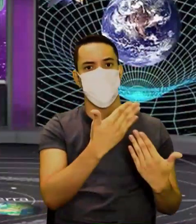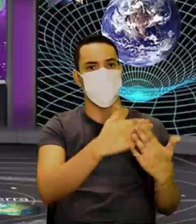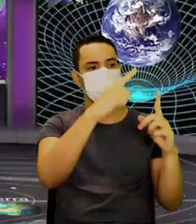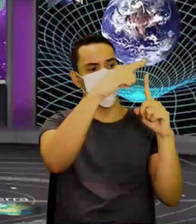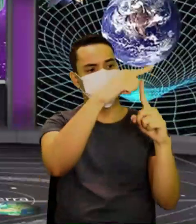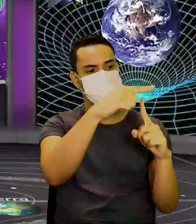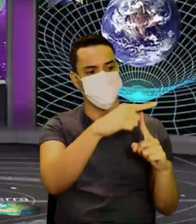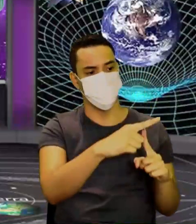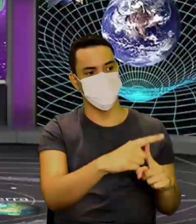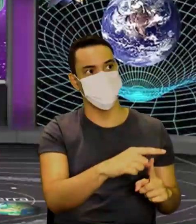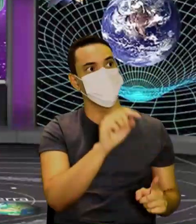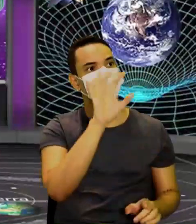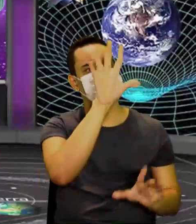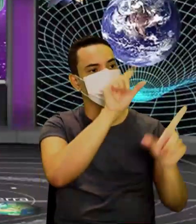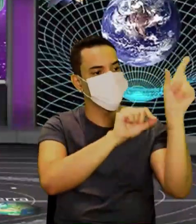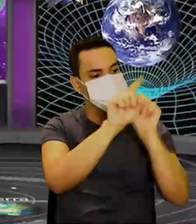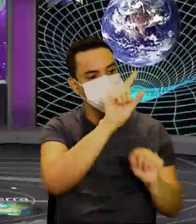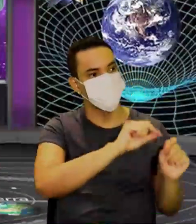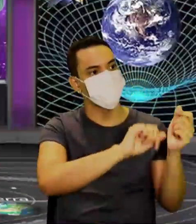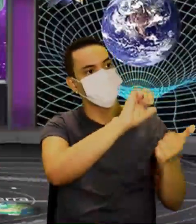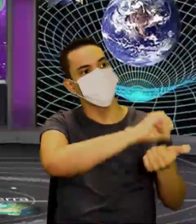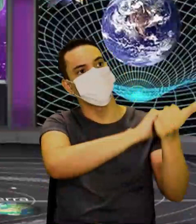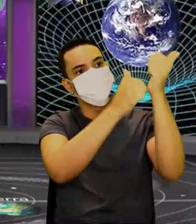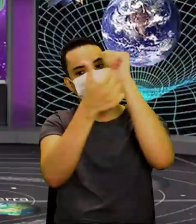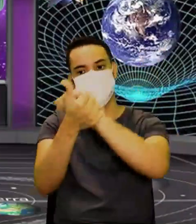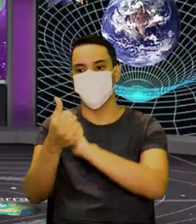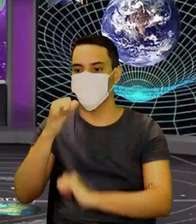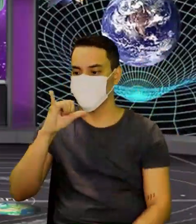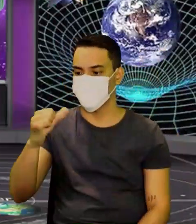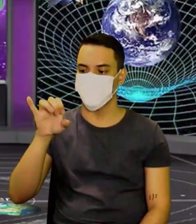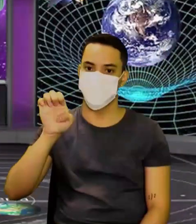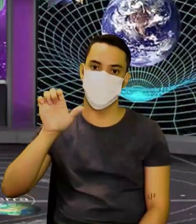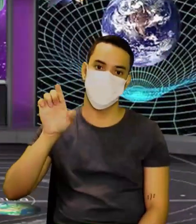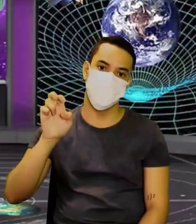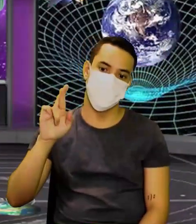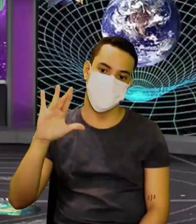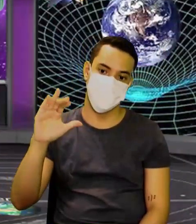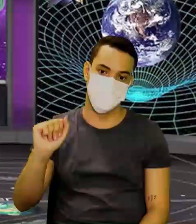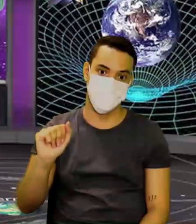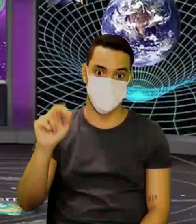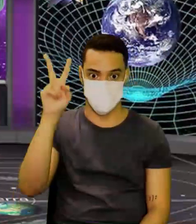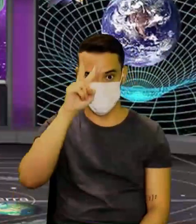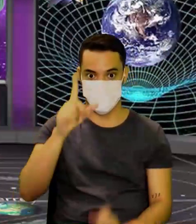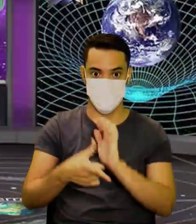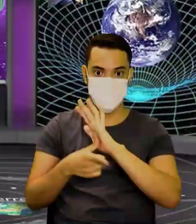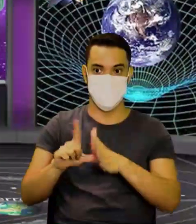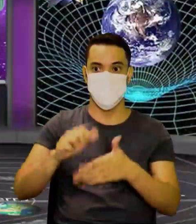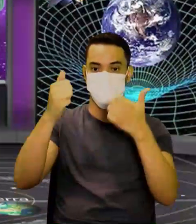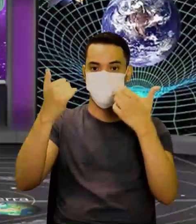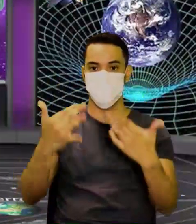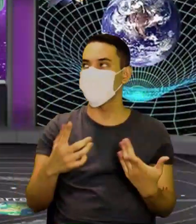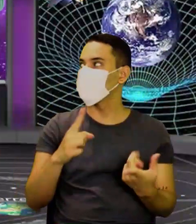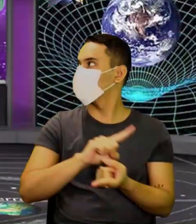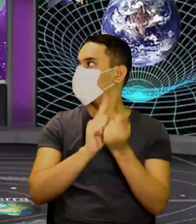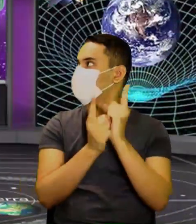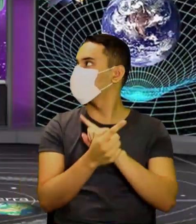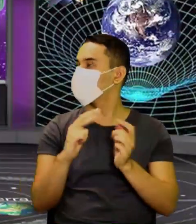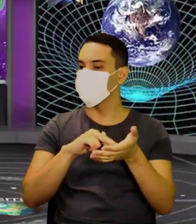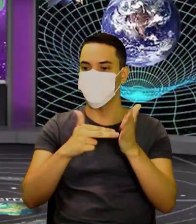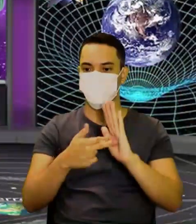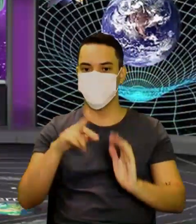energia térmica, certo? E convertem em energia elétrica. O que eu falei para vocês? O contrário é o